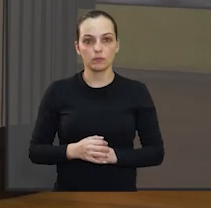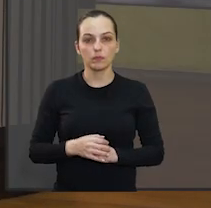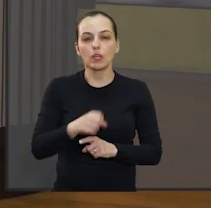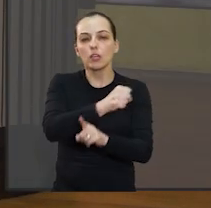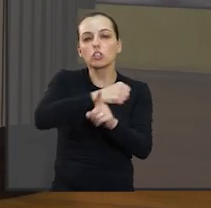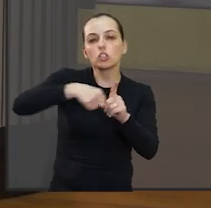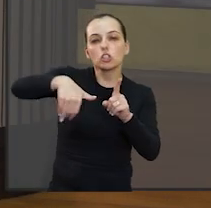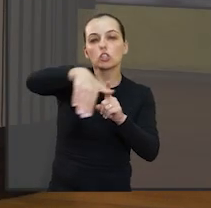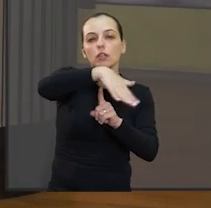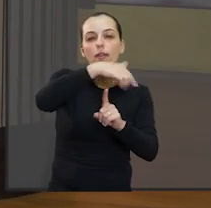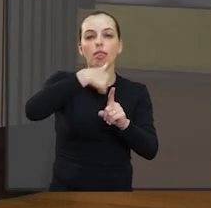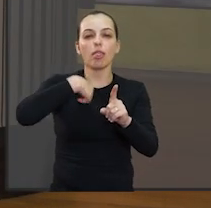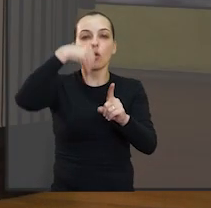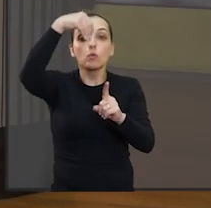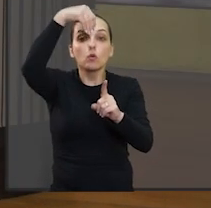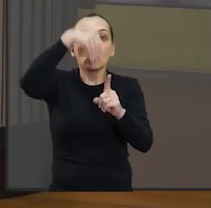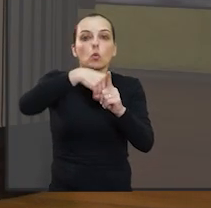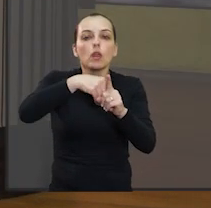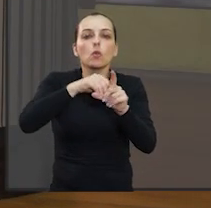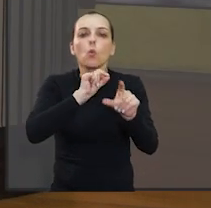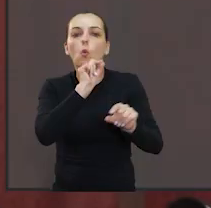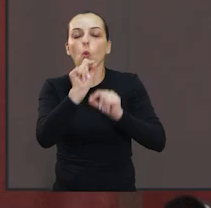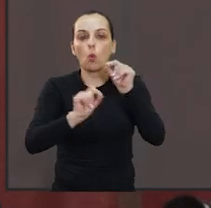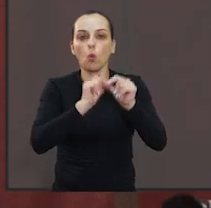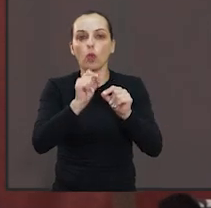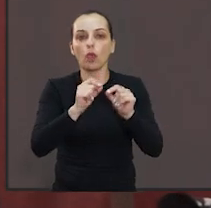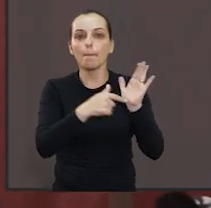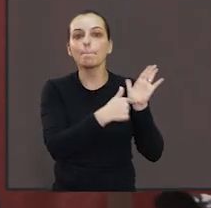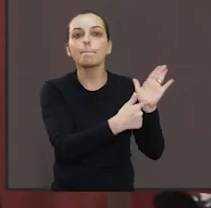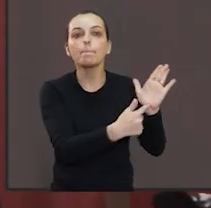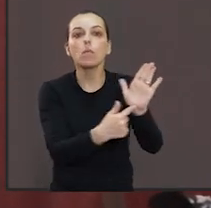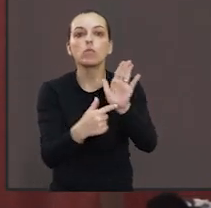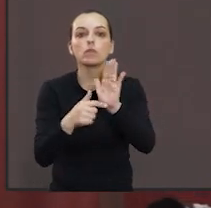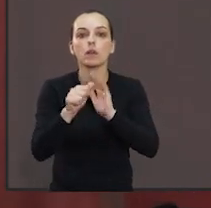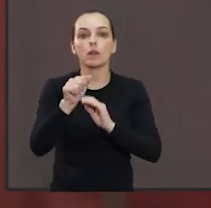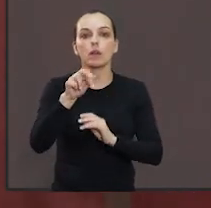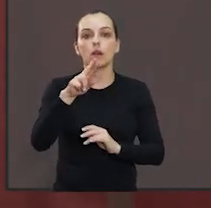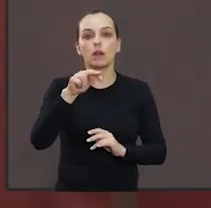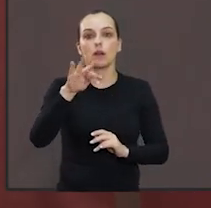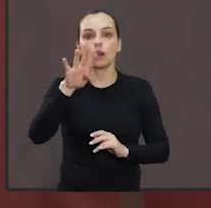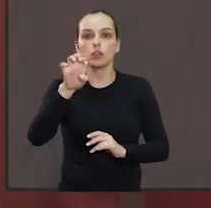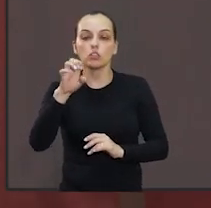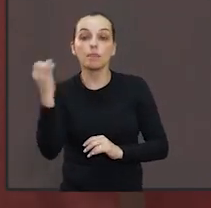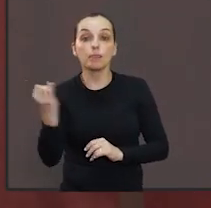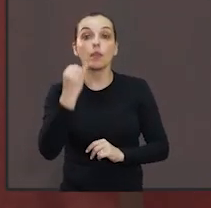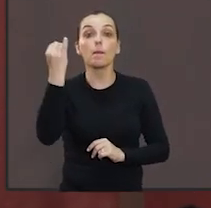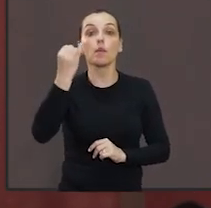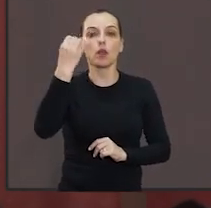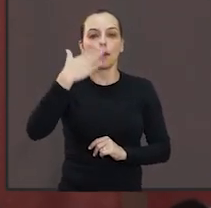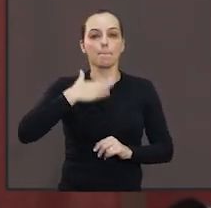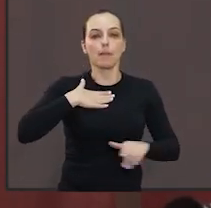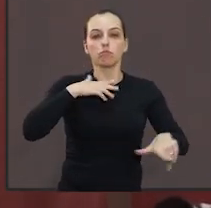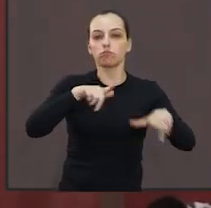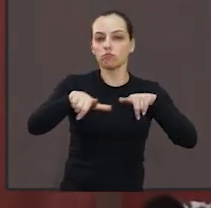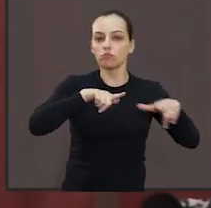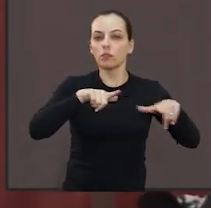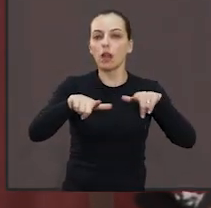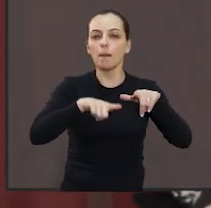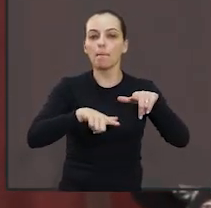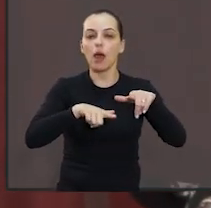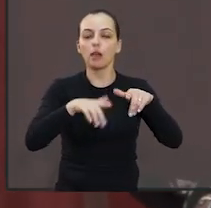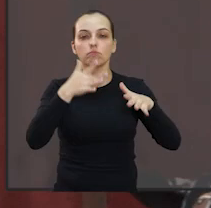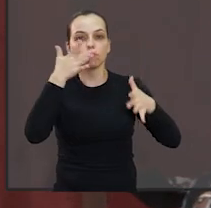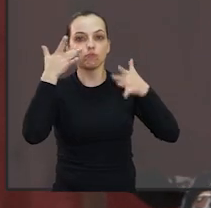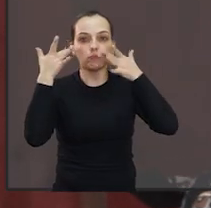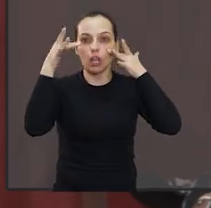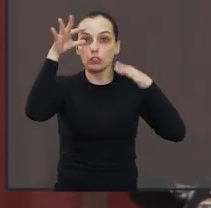Essa consciência da importância da arte e da minha função como artista dentro de uma sociedade, eu vou tentar seguir